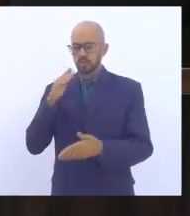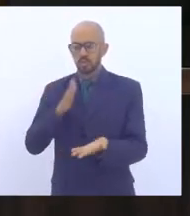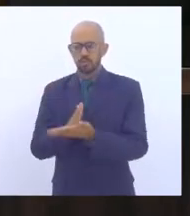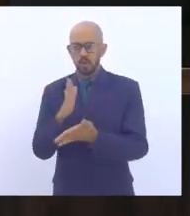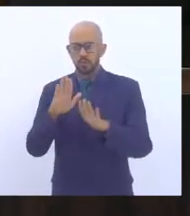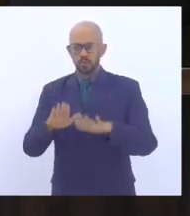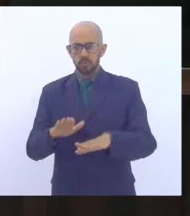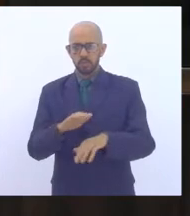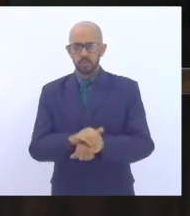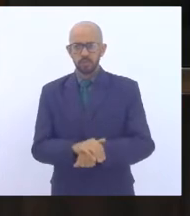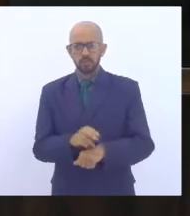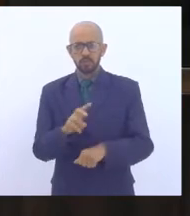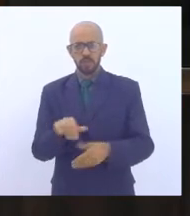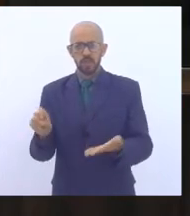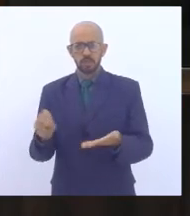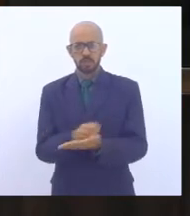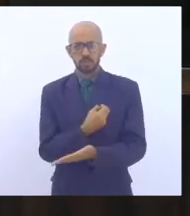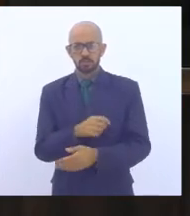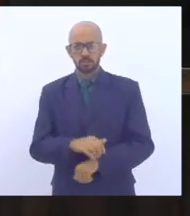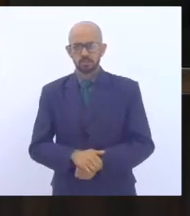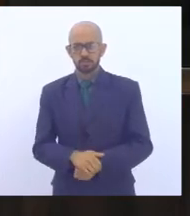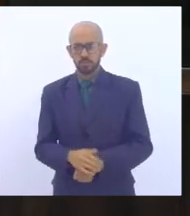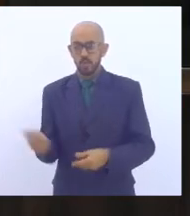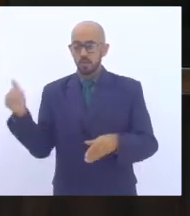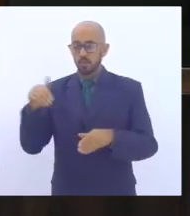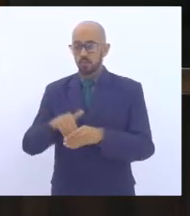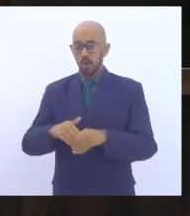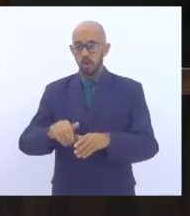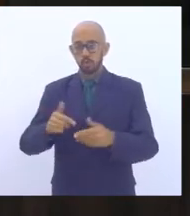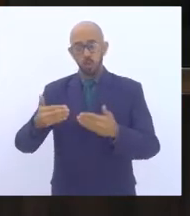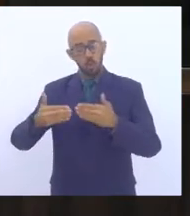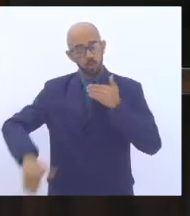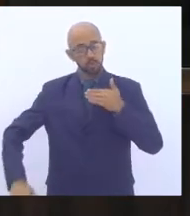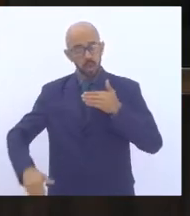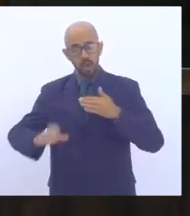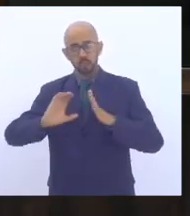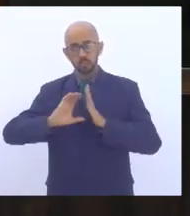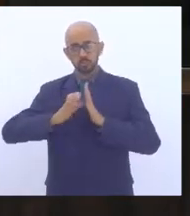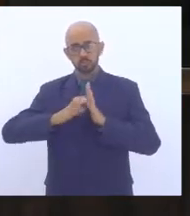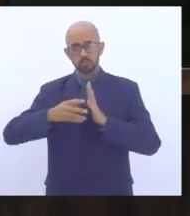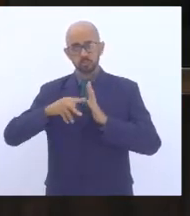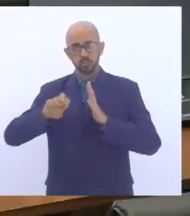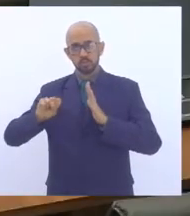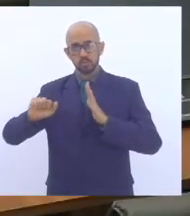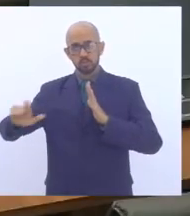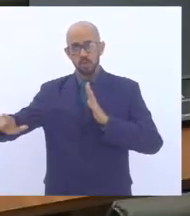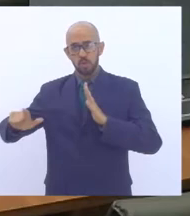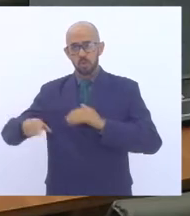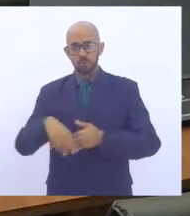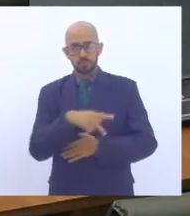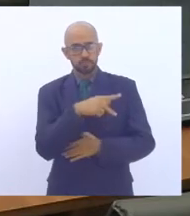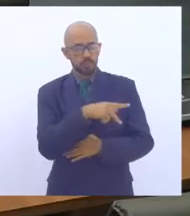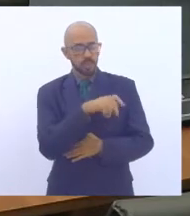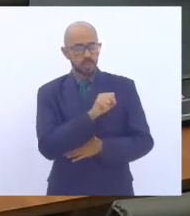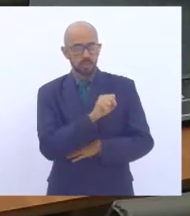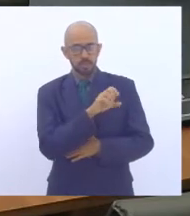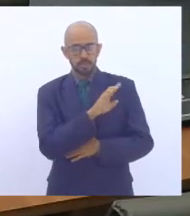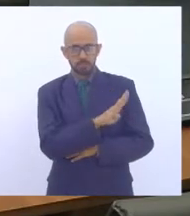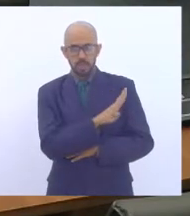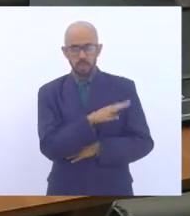permaneçam Como estão aprovada vai à promulgação do ato contrário da bancada do pessoal Presidente bancada do PSB a depressão